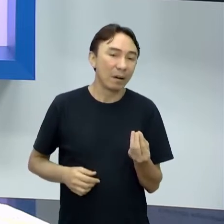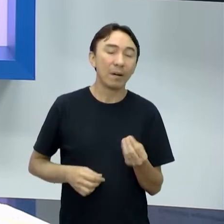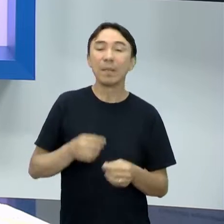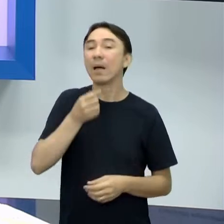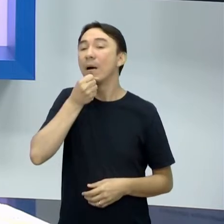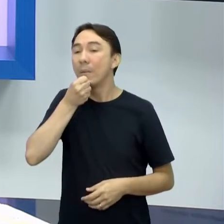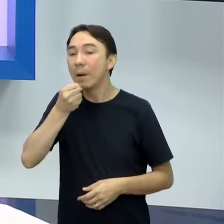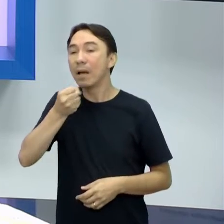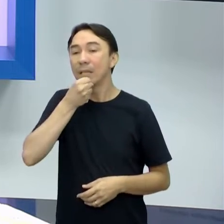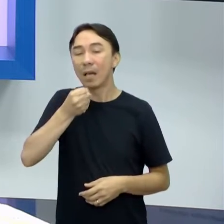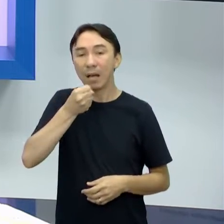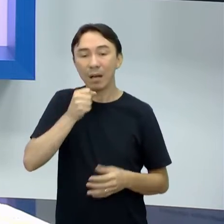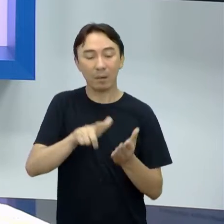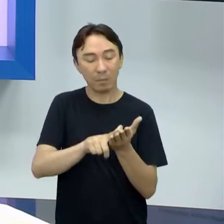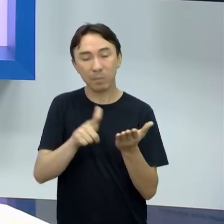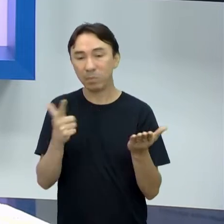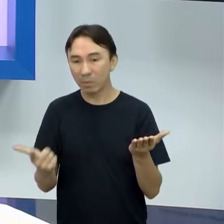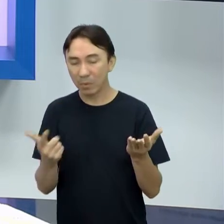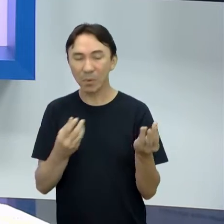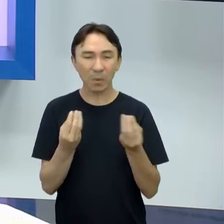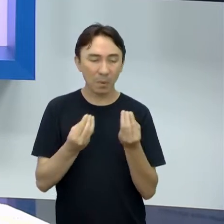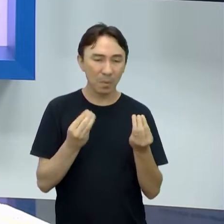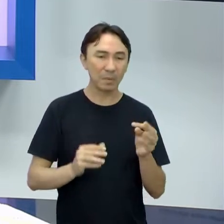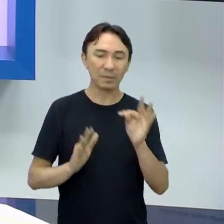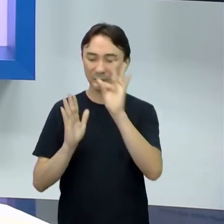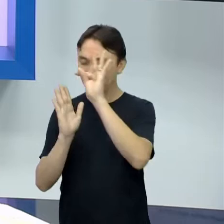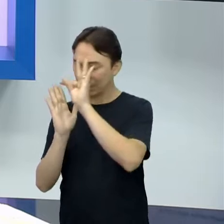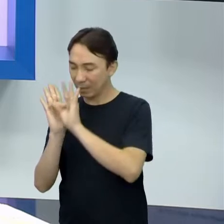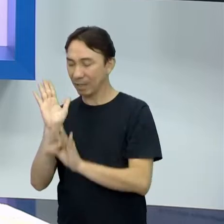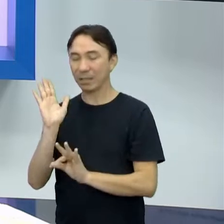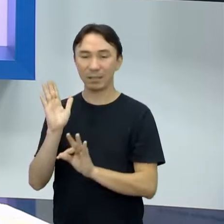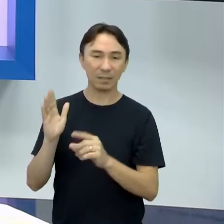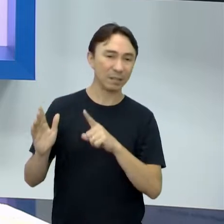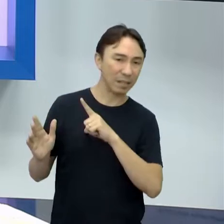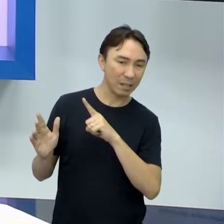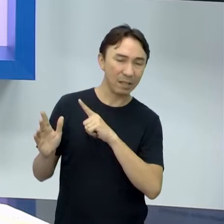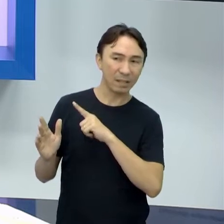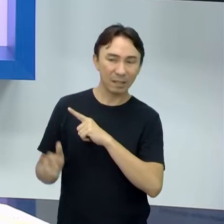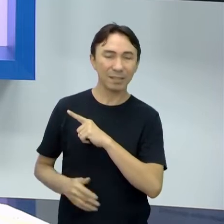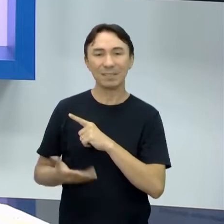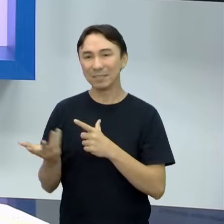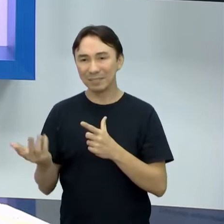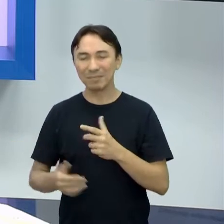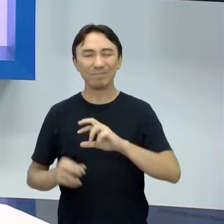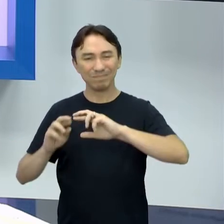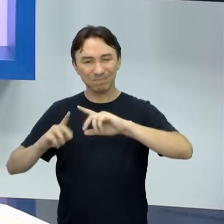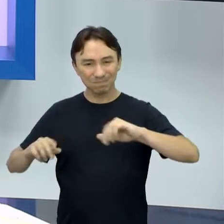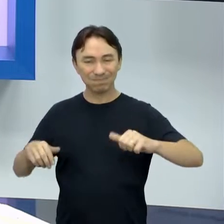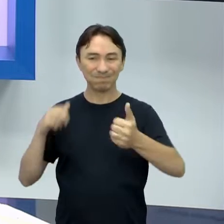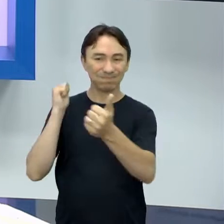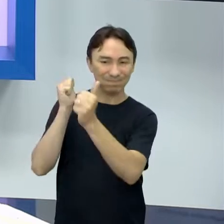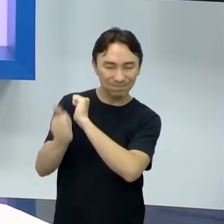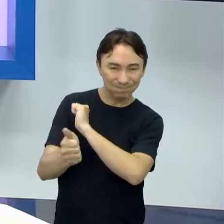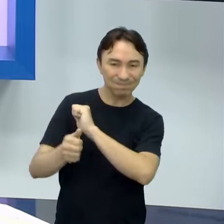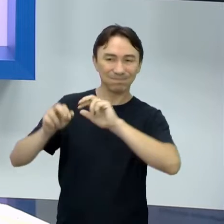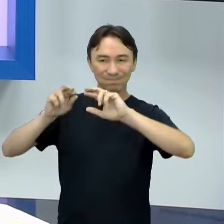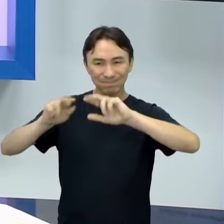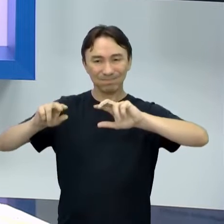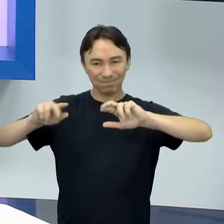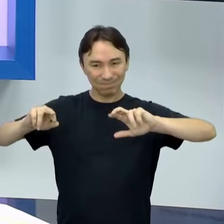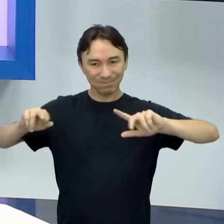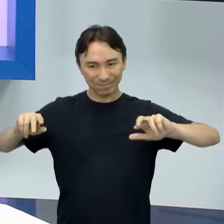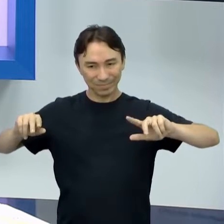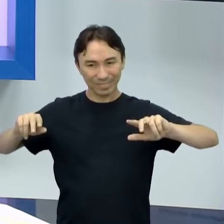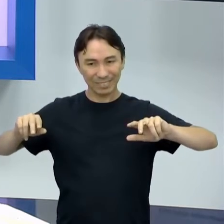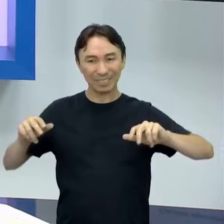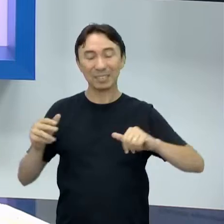desses textos, desses indivíduos, dessas modalidades esportivas, mas começar, né,